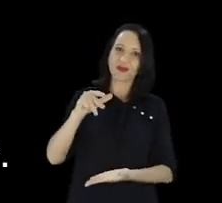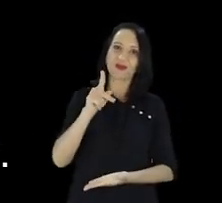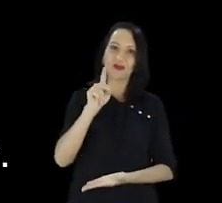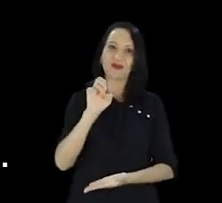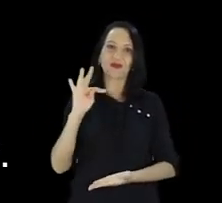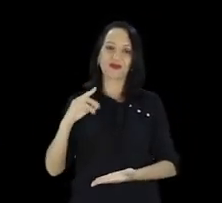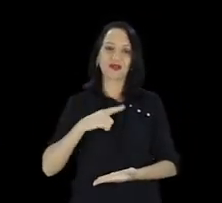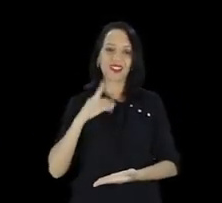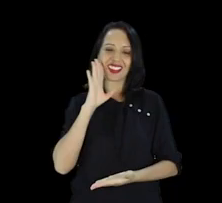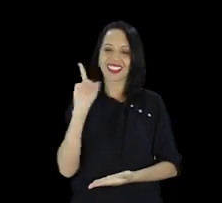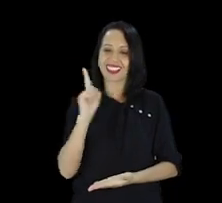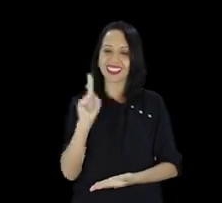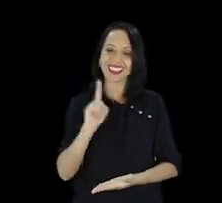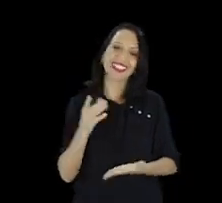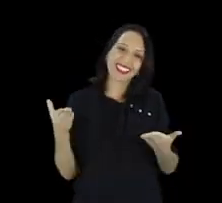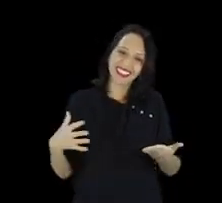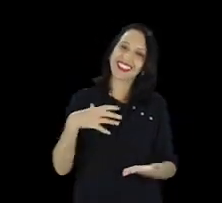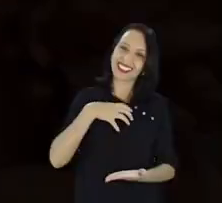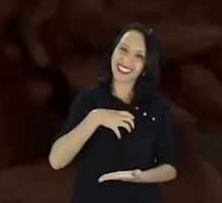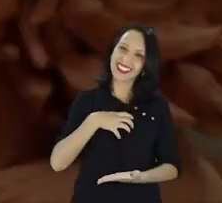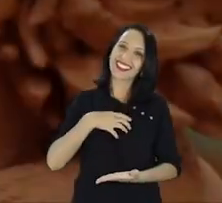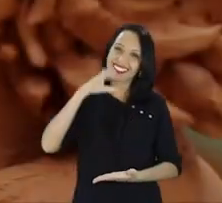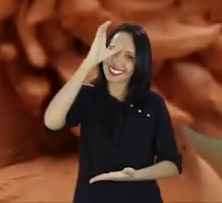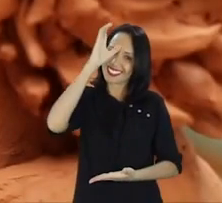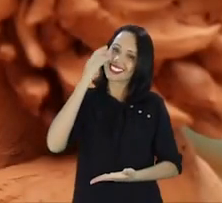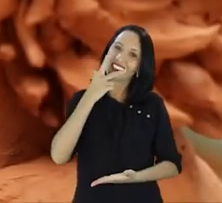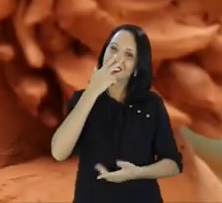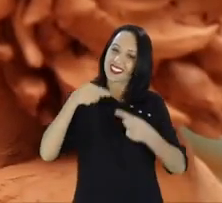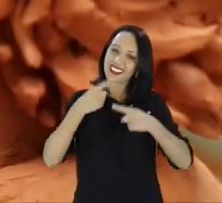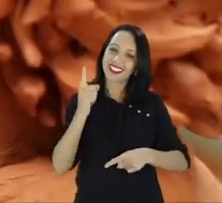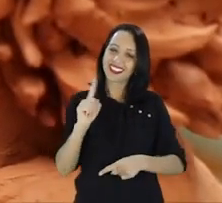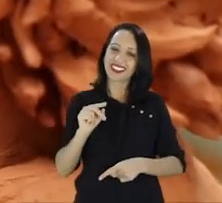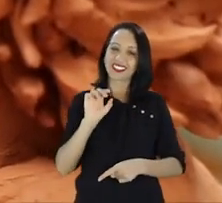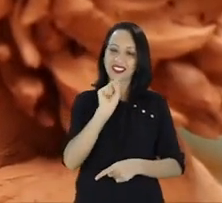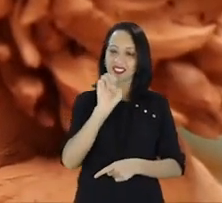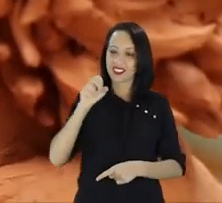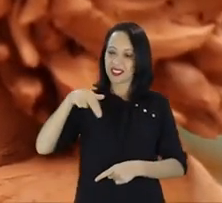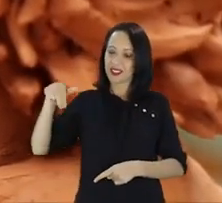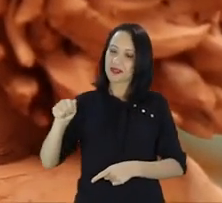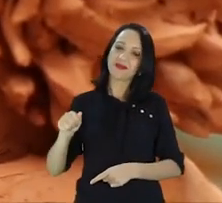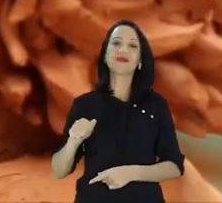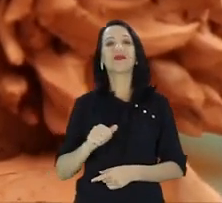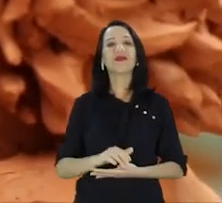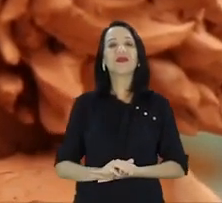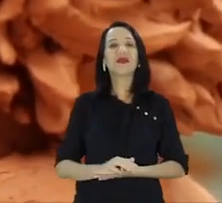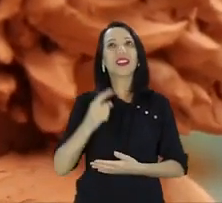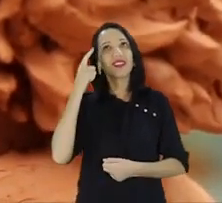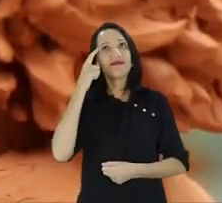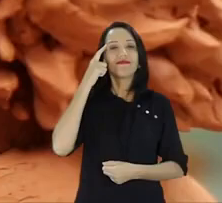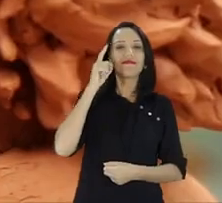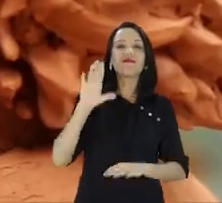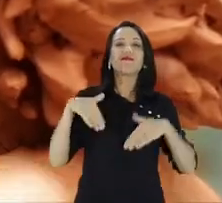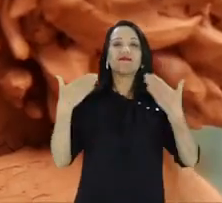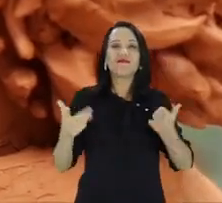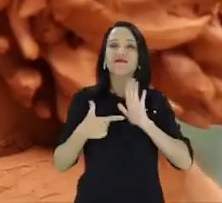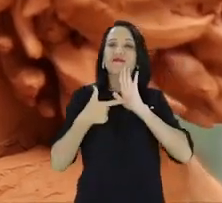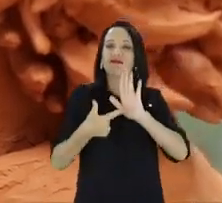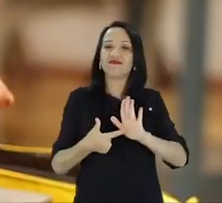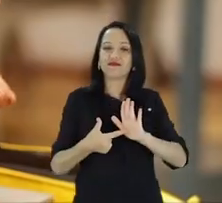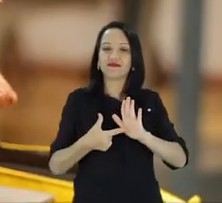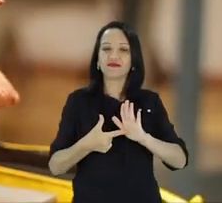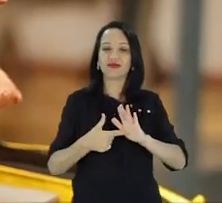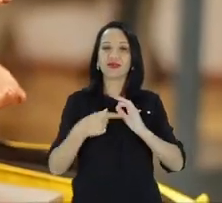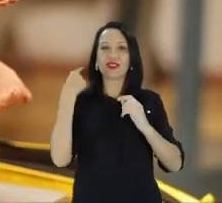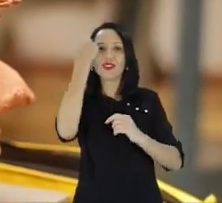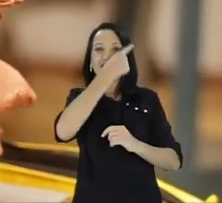vai virar o Ayrton Senna E aí eu tava naquele questionamento né qual que era a expressão que eu queria dar para ele